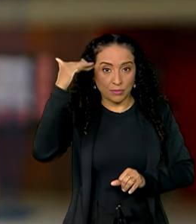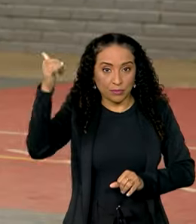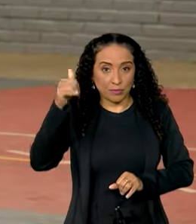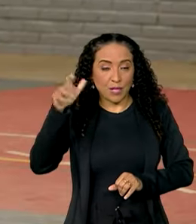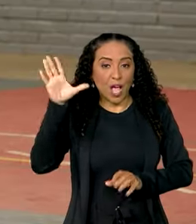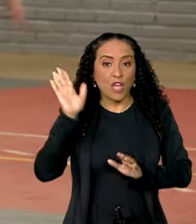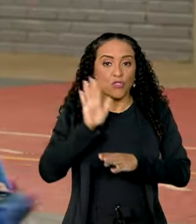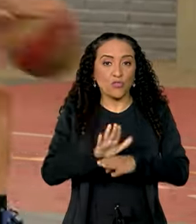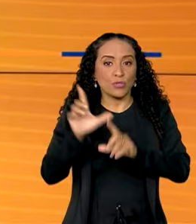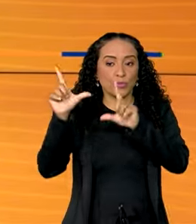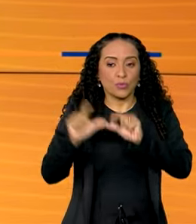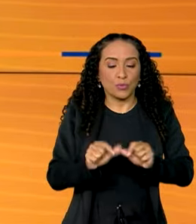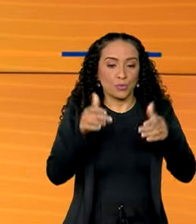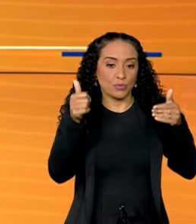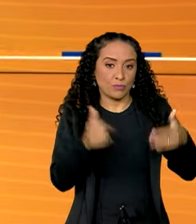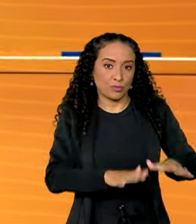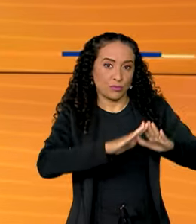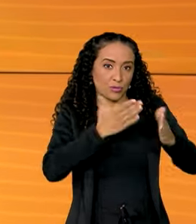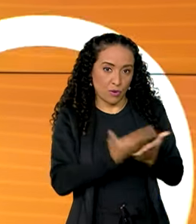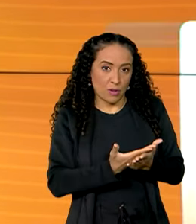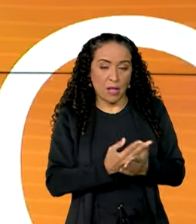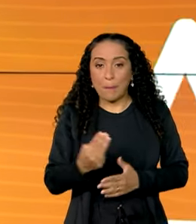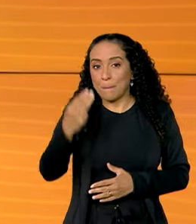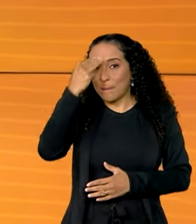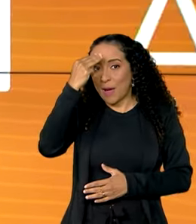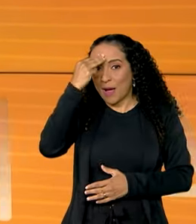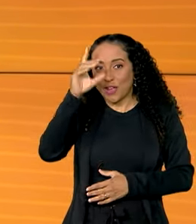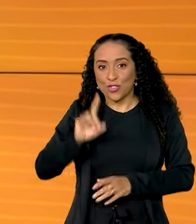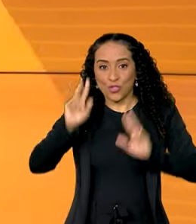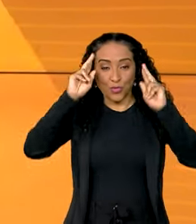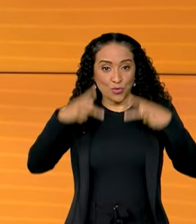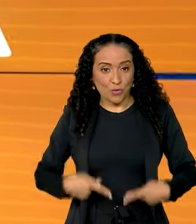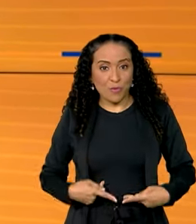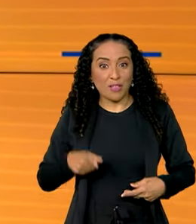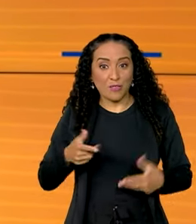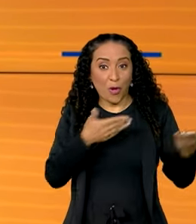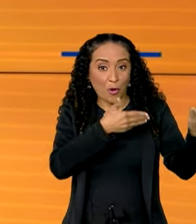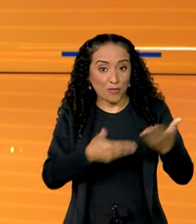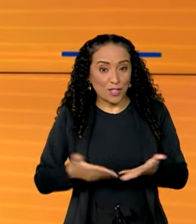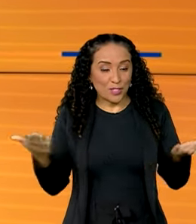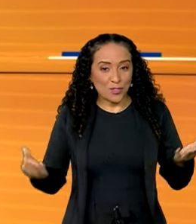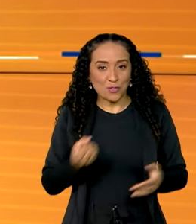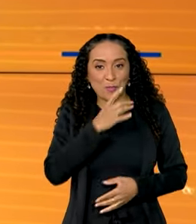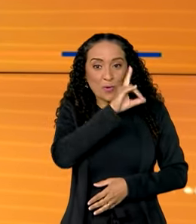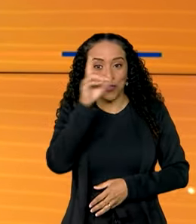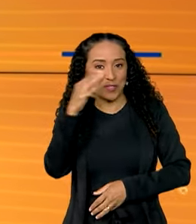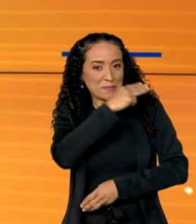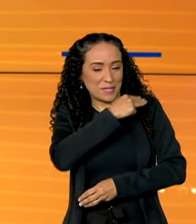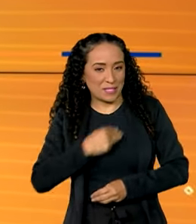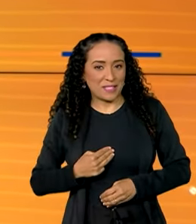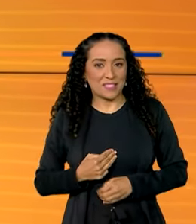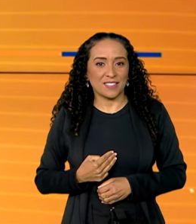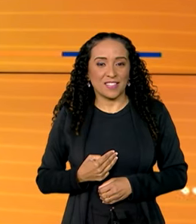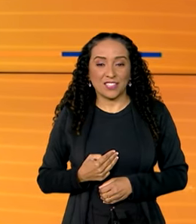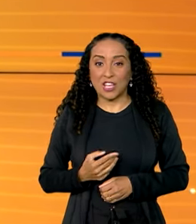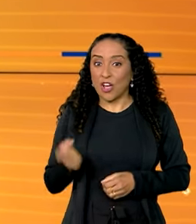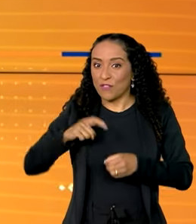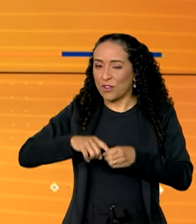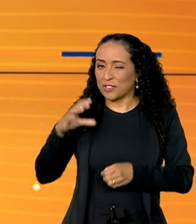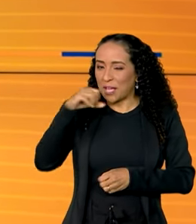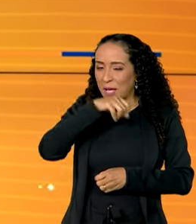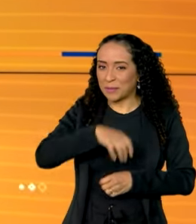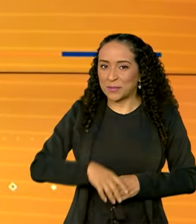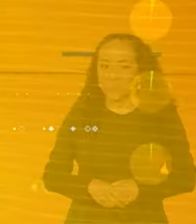a reduzir a evasão escolar e Macaé Evaristo dos direitos humanos a convidada de hoje do Bom dia ministra a gente volta